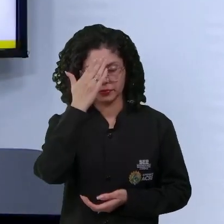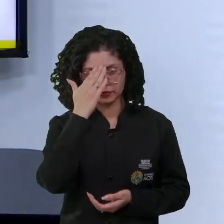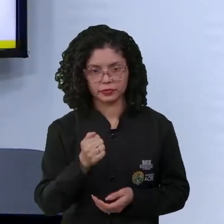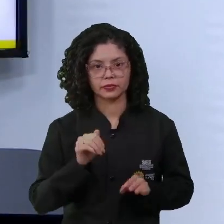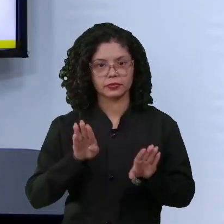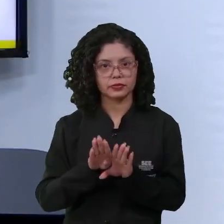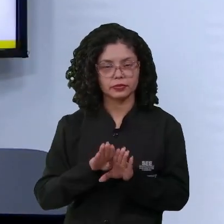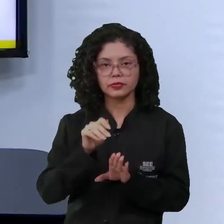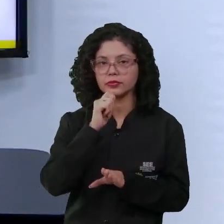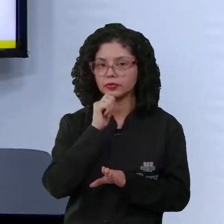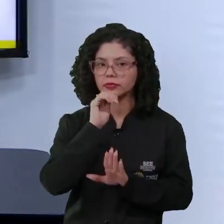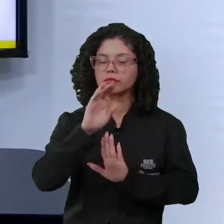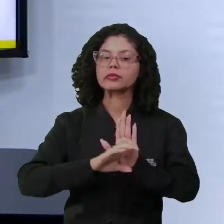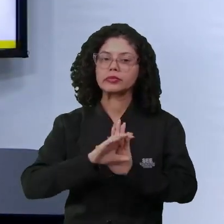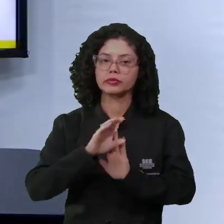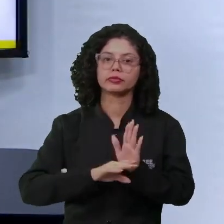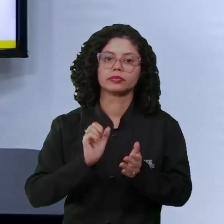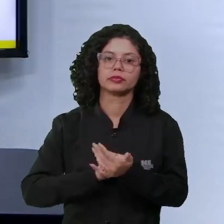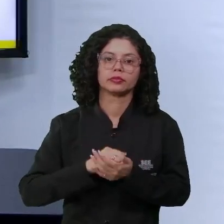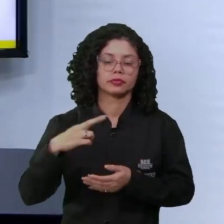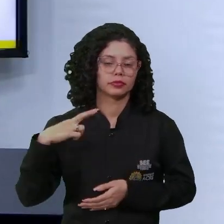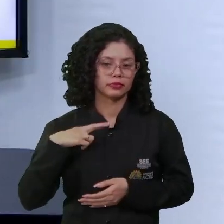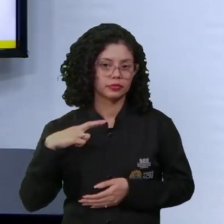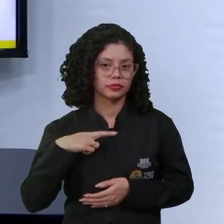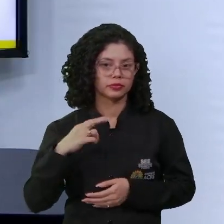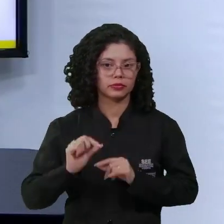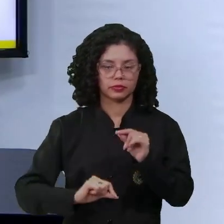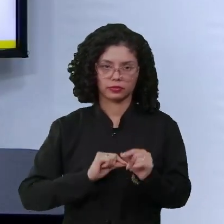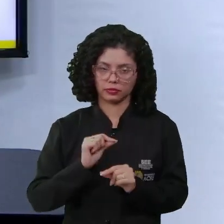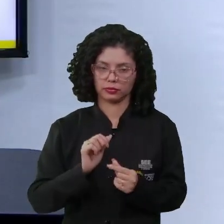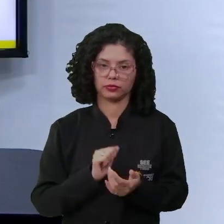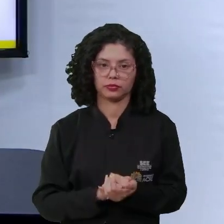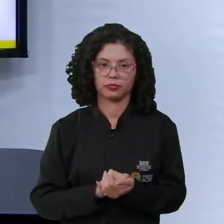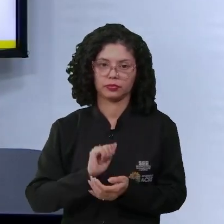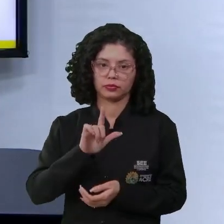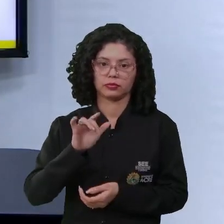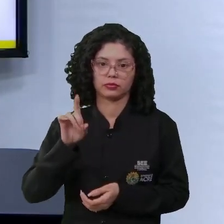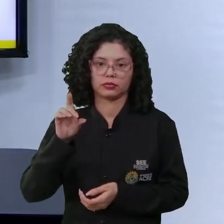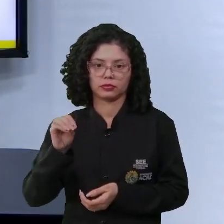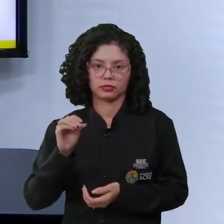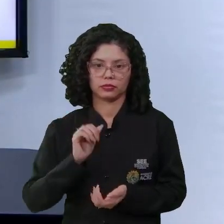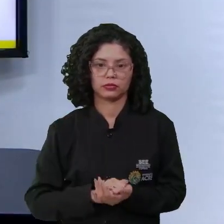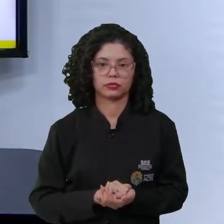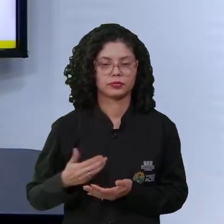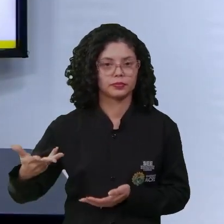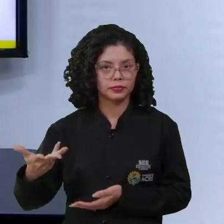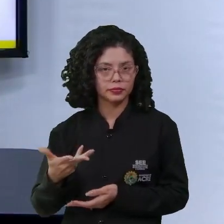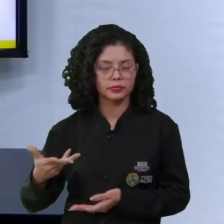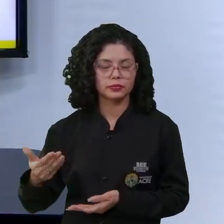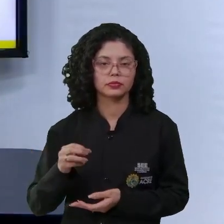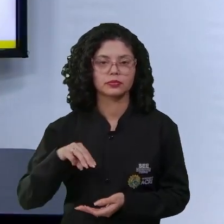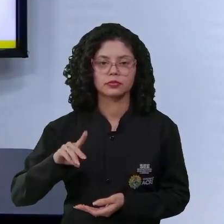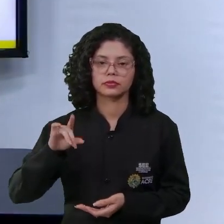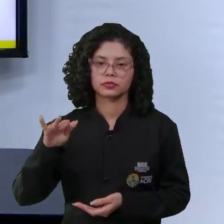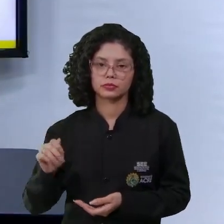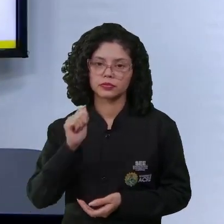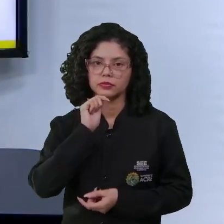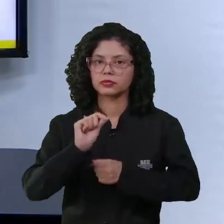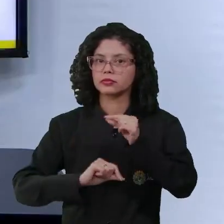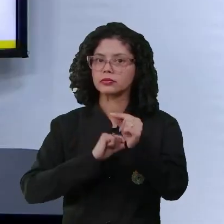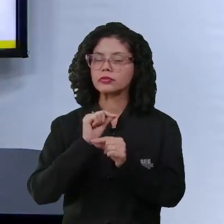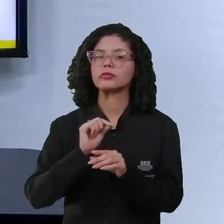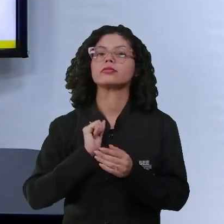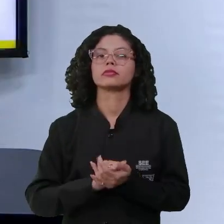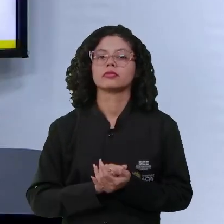pela definição dos casos particulares que o lado da base média, ele vai ser